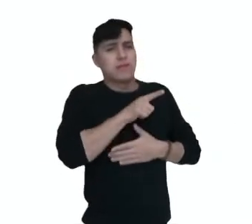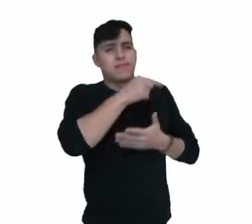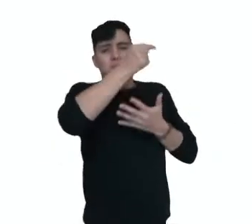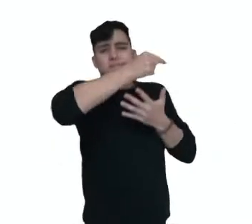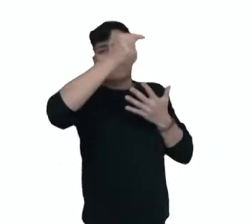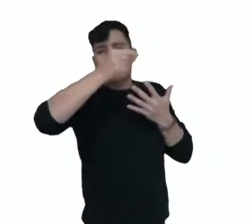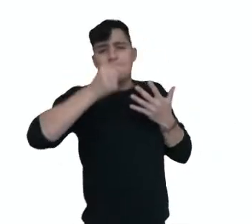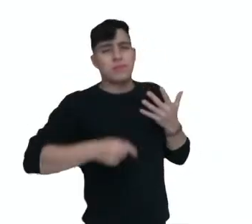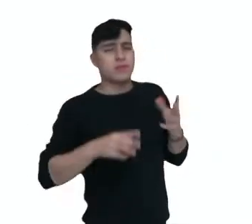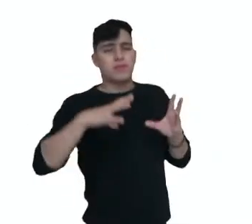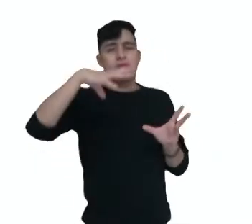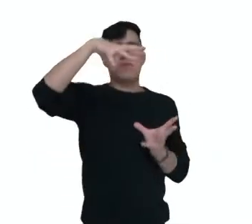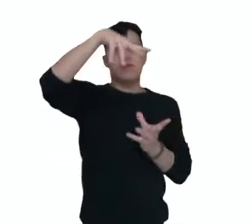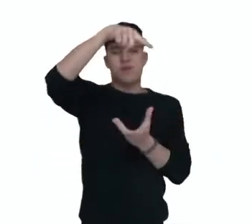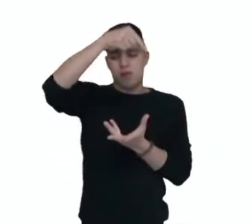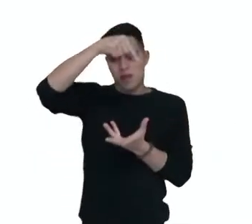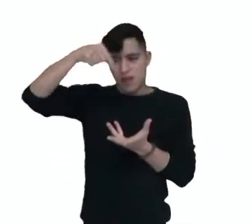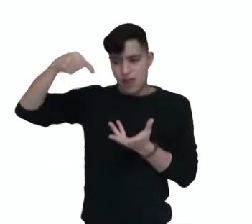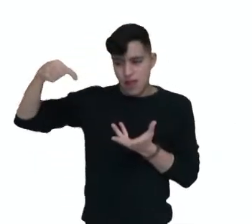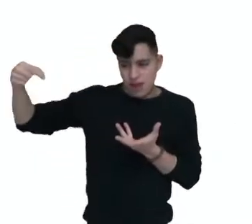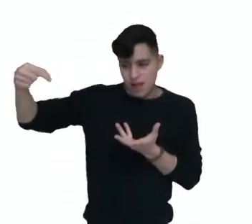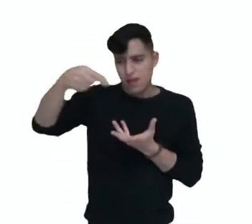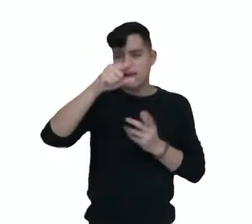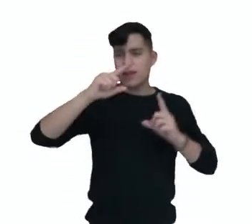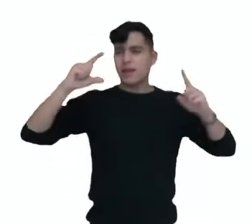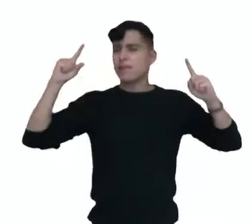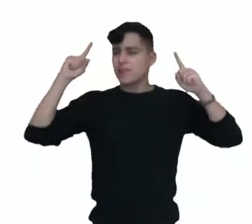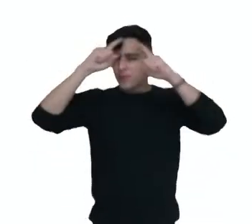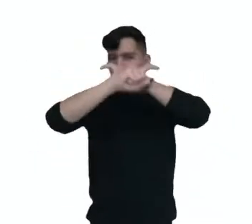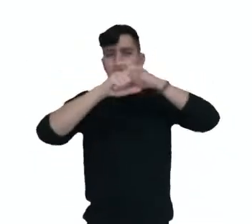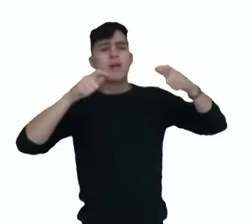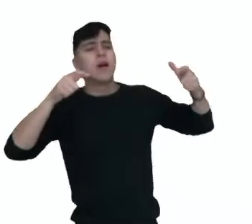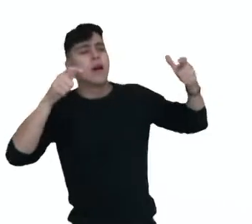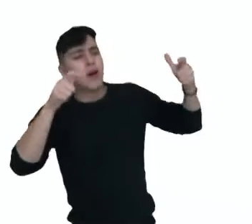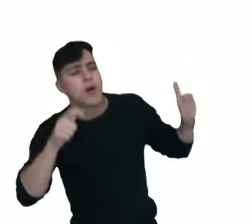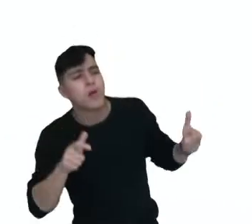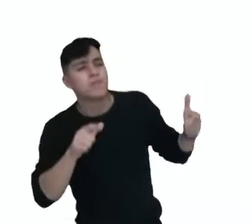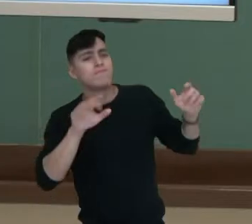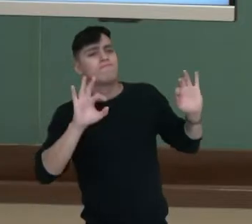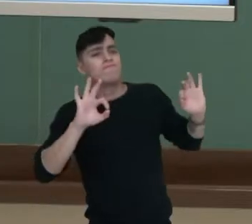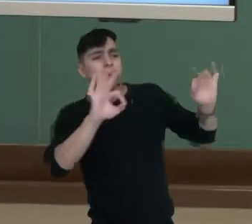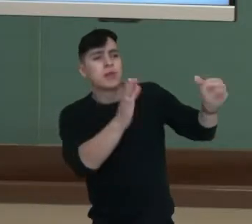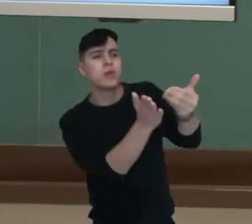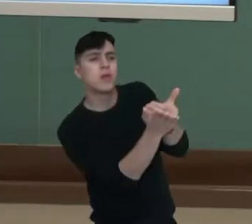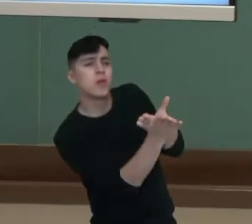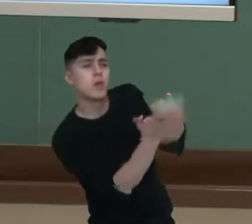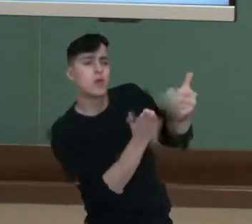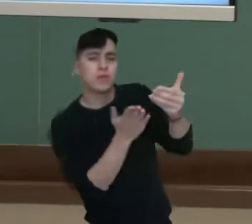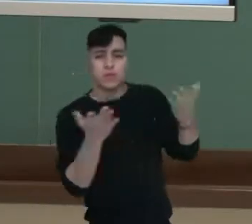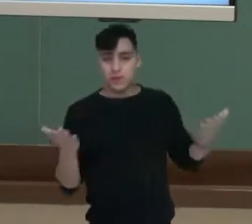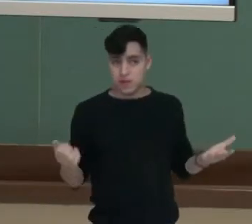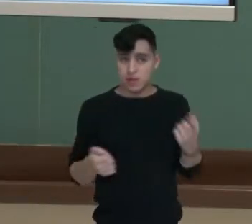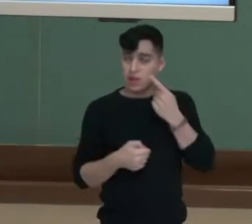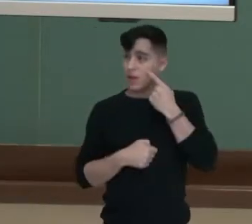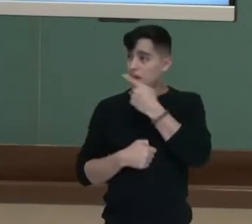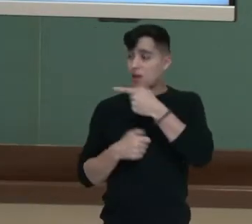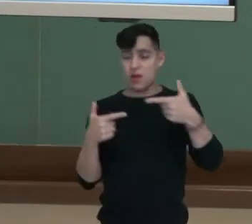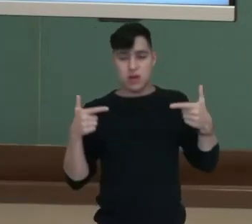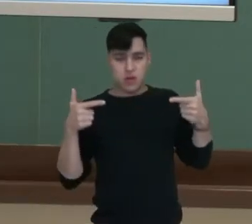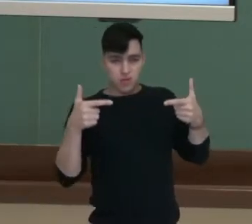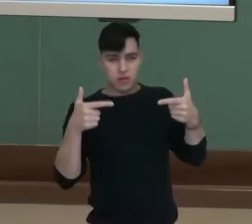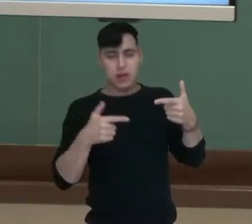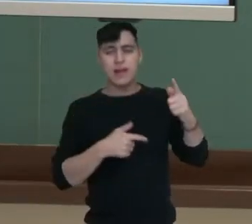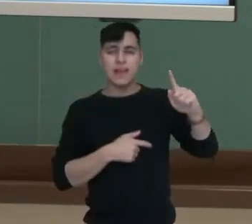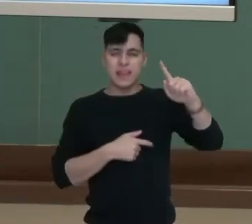espalhados pelo mundo, sendo difícil determinar exatamente a origem de cada uma, né? Aqui a gente pode ver que é uma luta greco-romana,